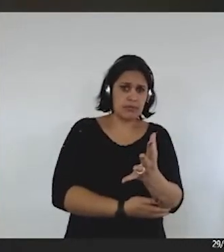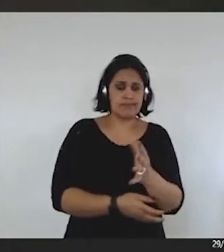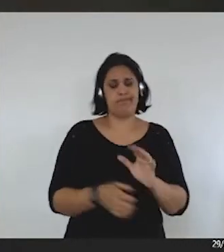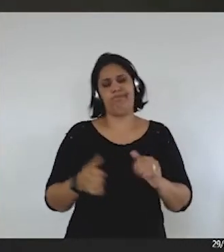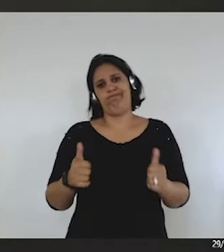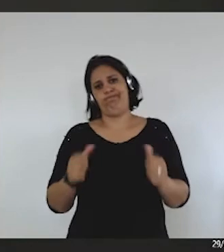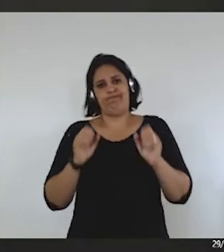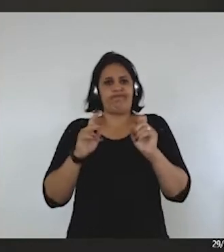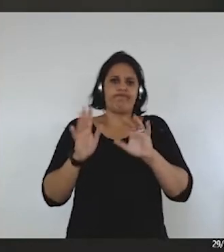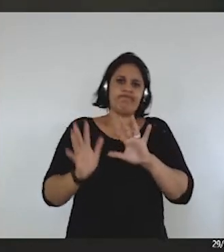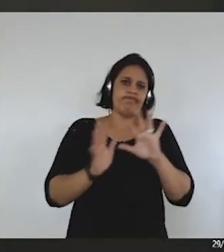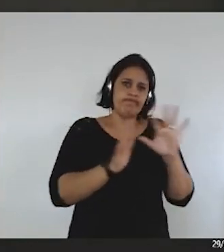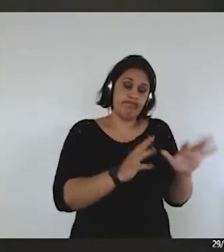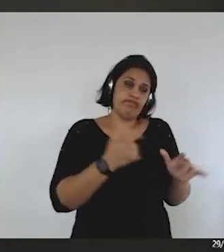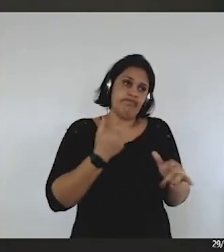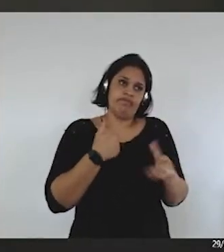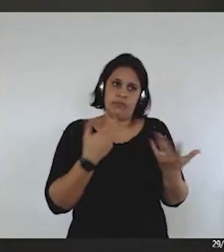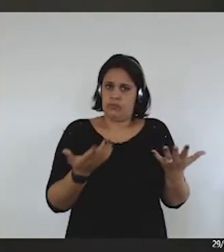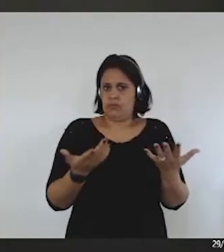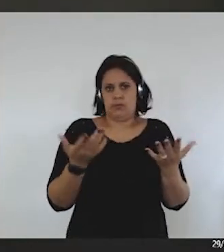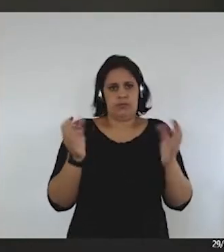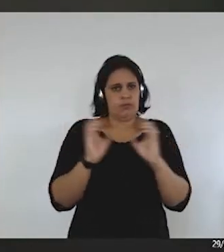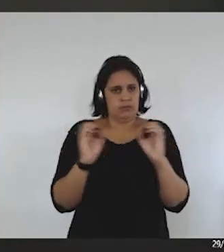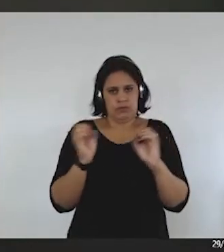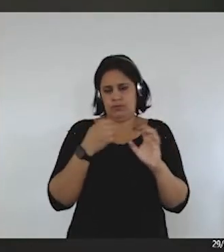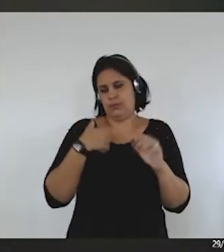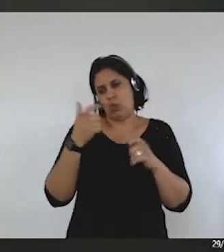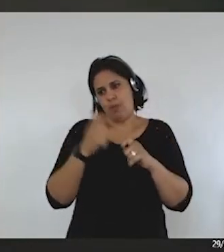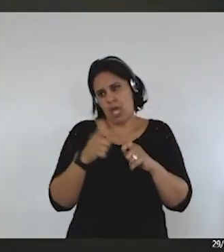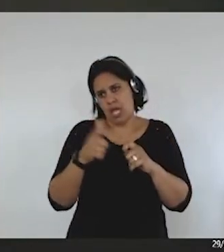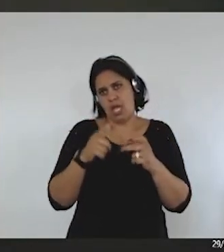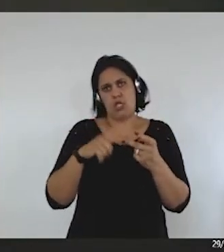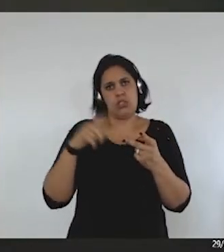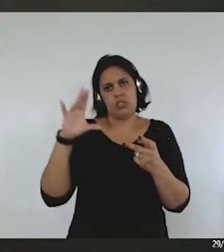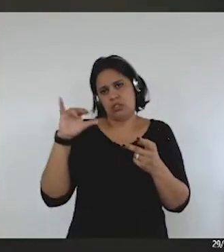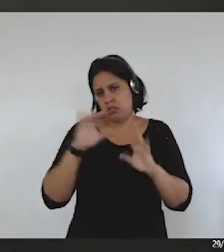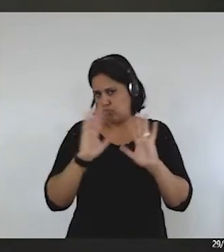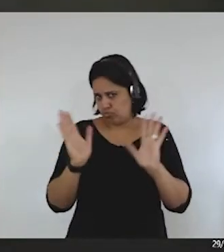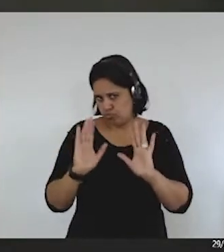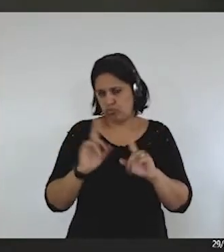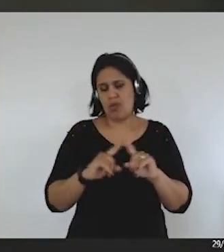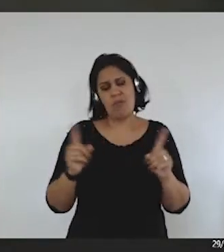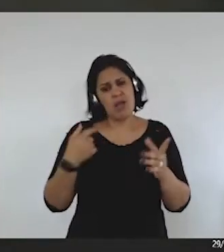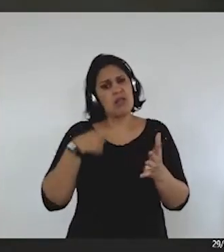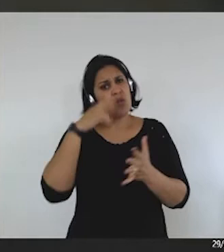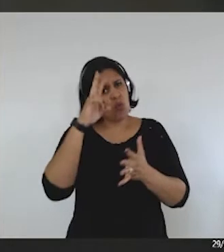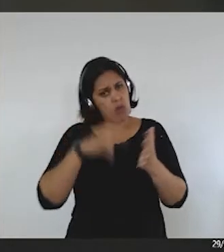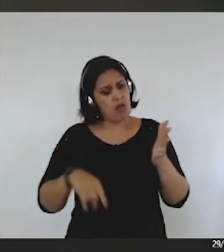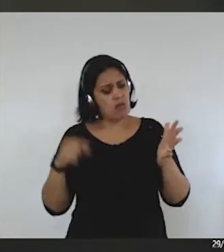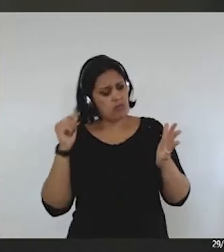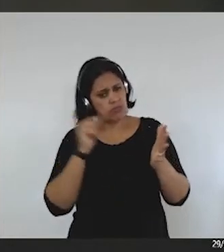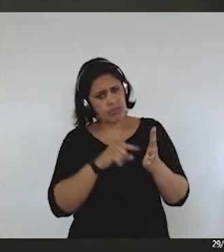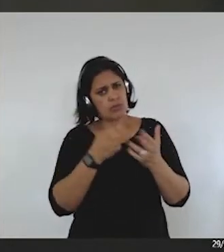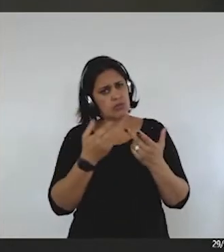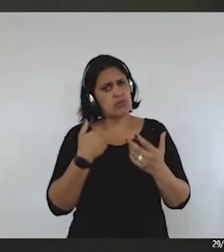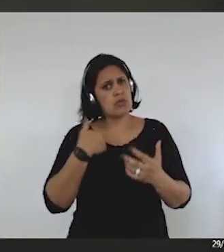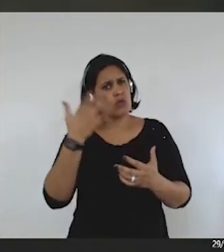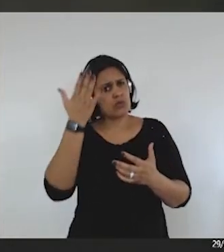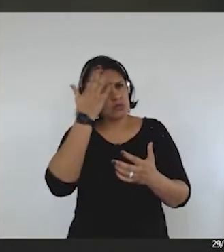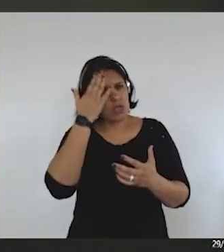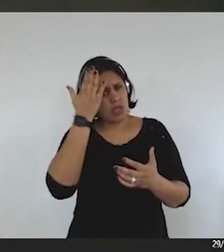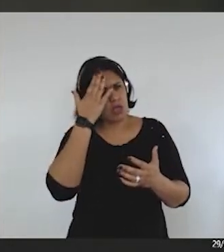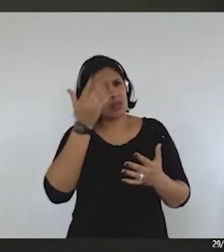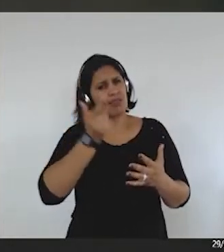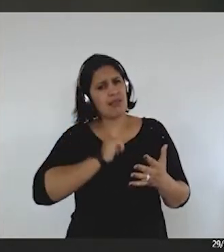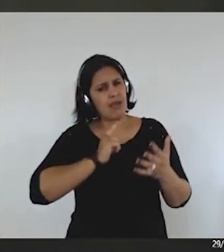sou, né, de nenhum modo sanitarista, nem médica, nem cientista, mas tenho lido também um pouco e sei que existe uma